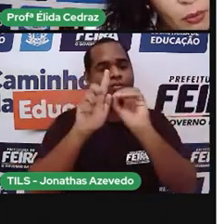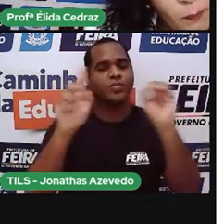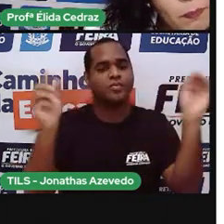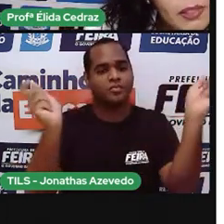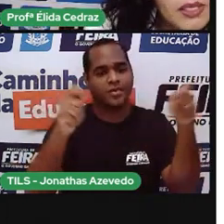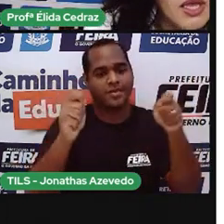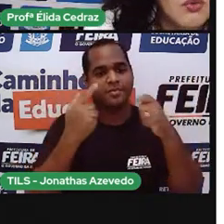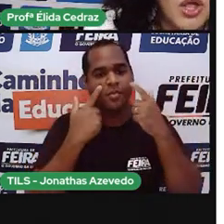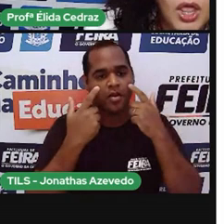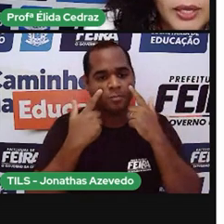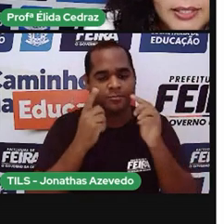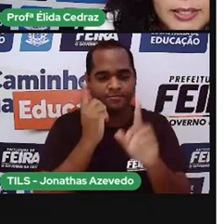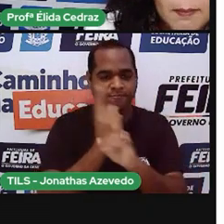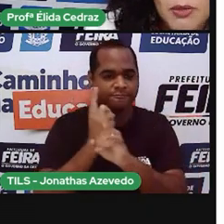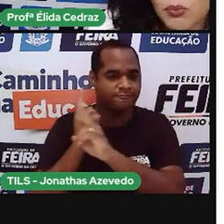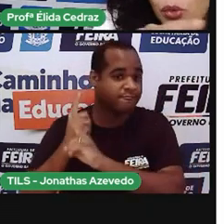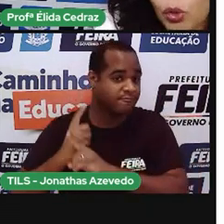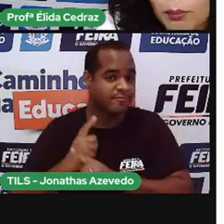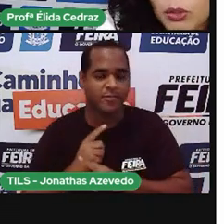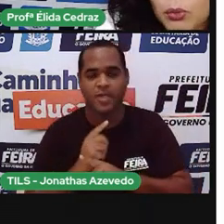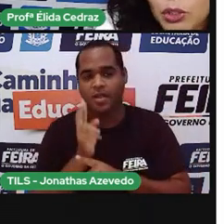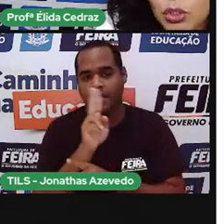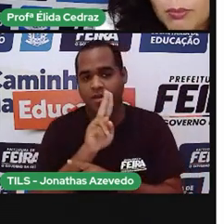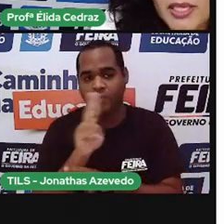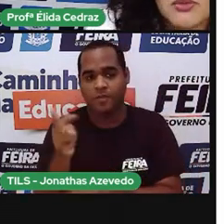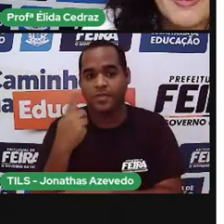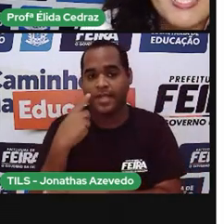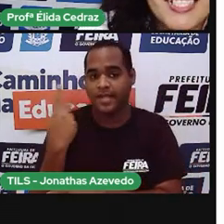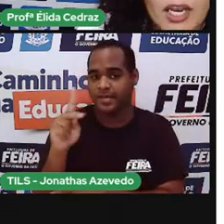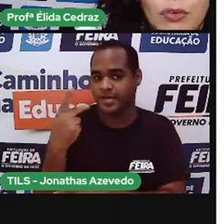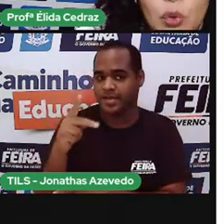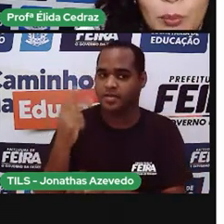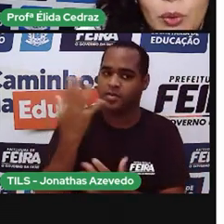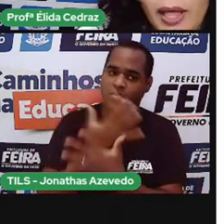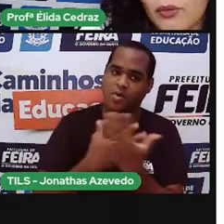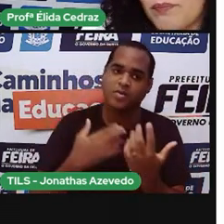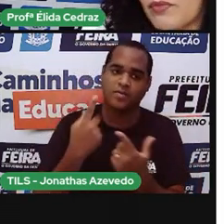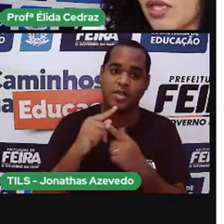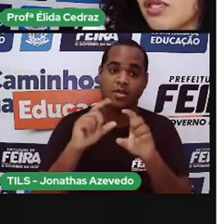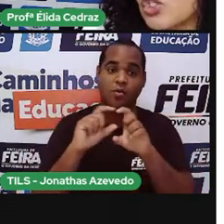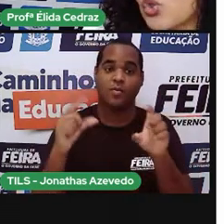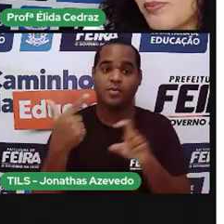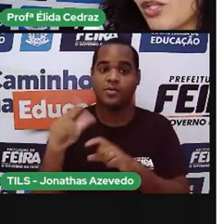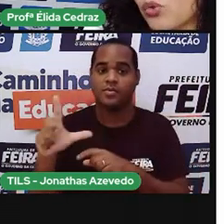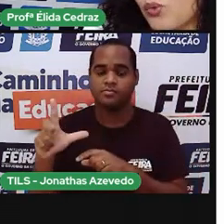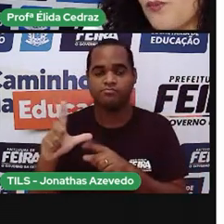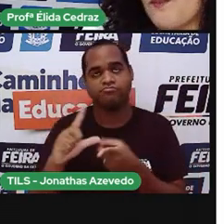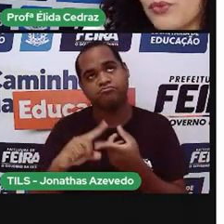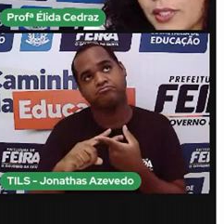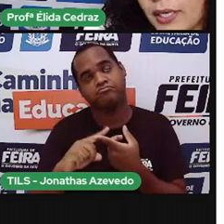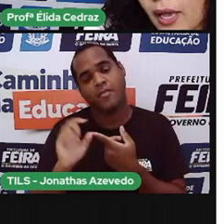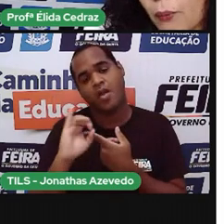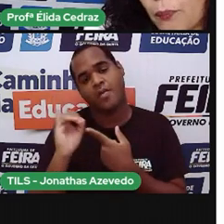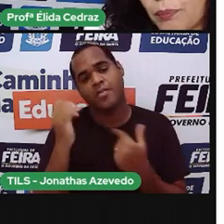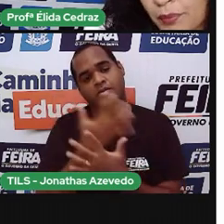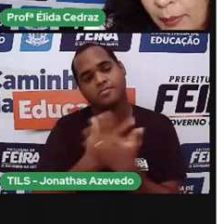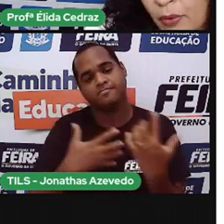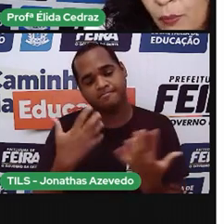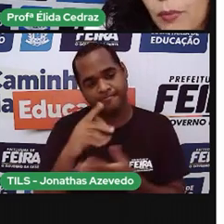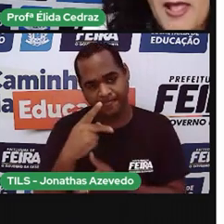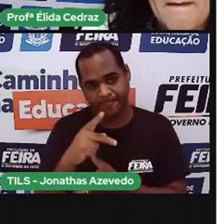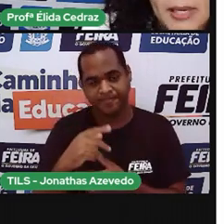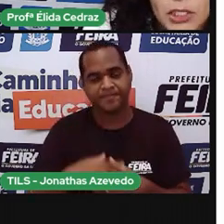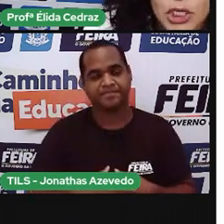encontrar, tá bom? Coloca sempre o nome do instrumento, mas escreve o nome do lado. Instrumento musical,